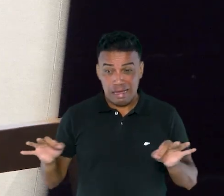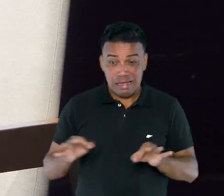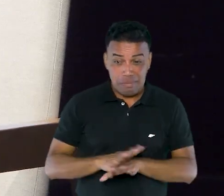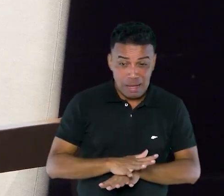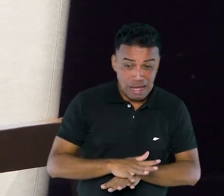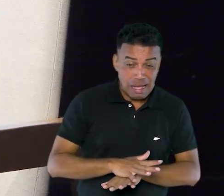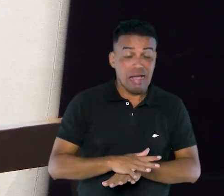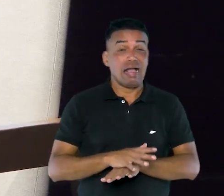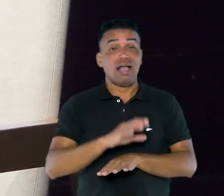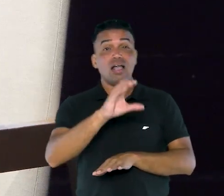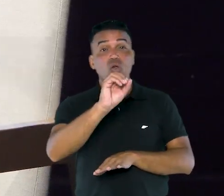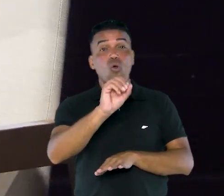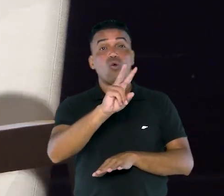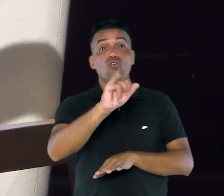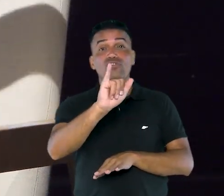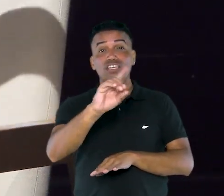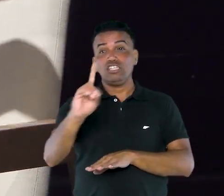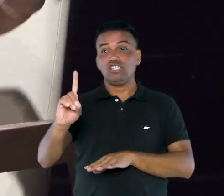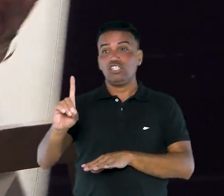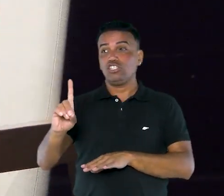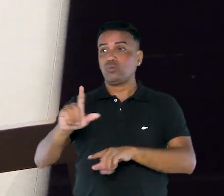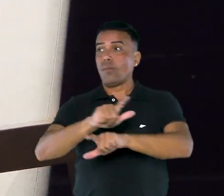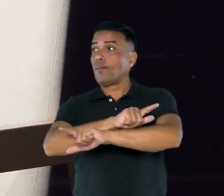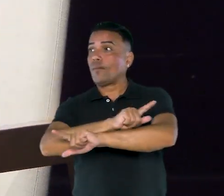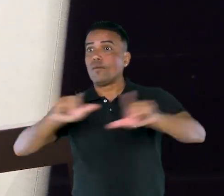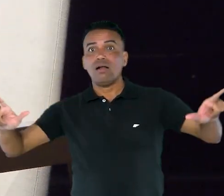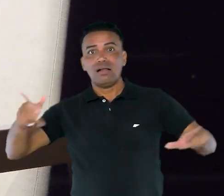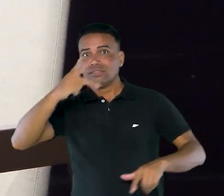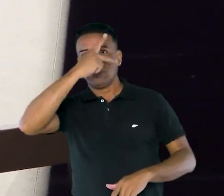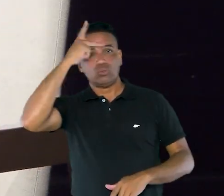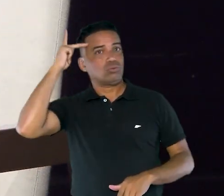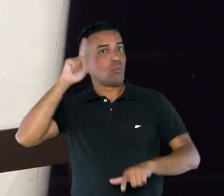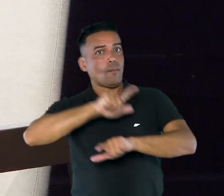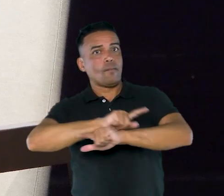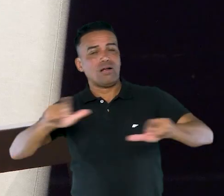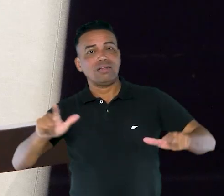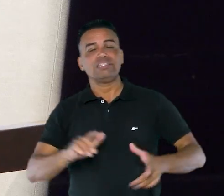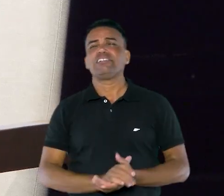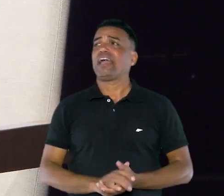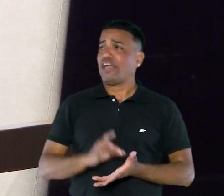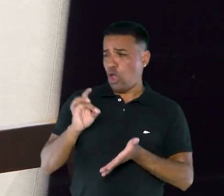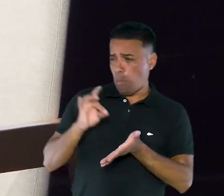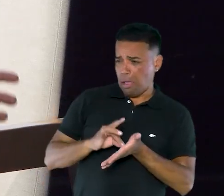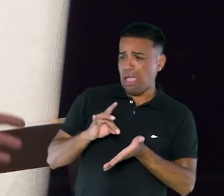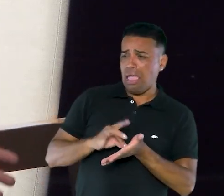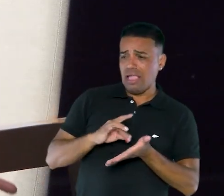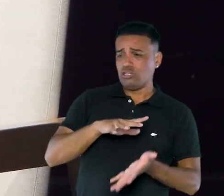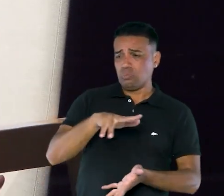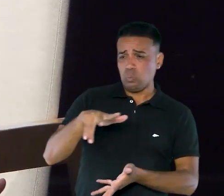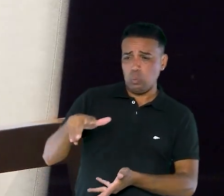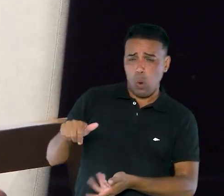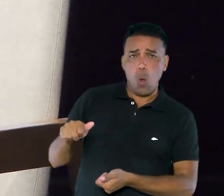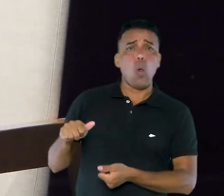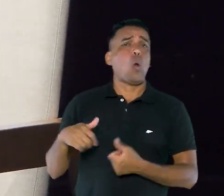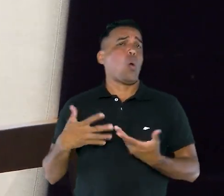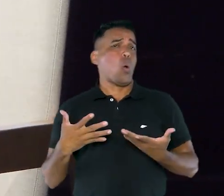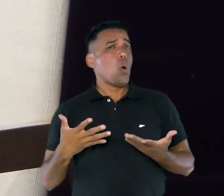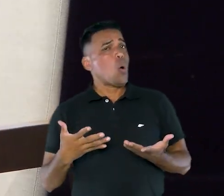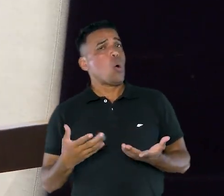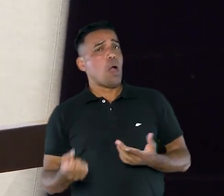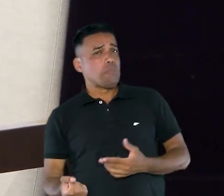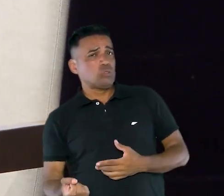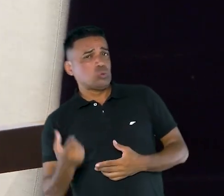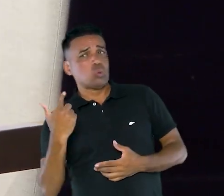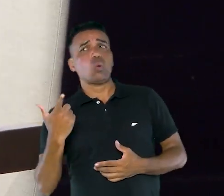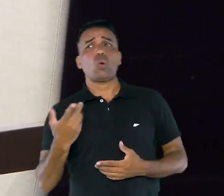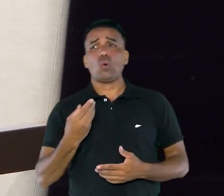acabar o negócio da Covid, as ruas vazias, todo mundo pensava: realmente, não podemos viver num mundo assim, tão predatório,